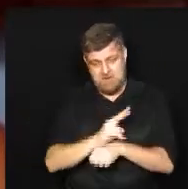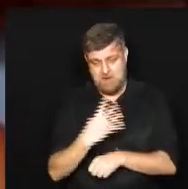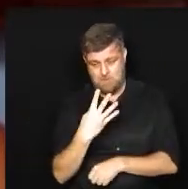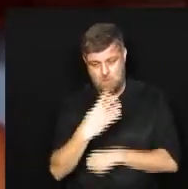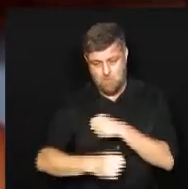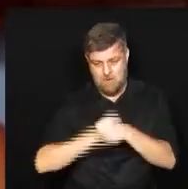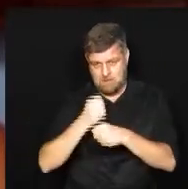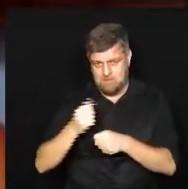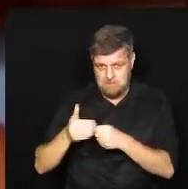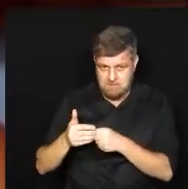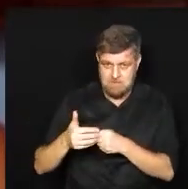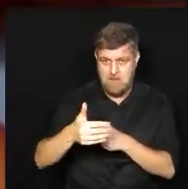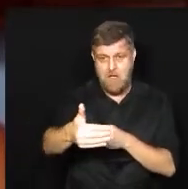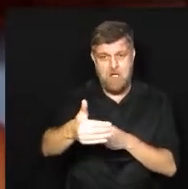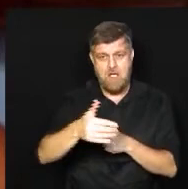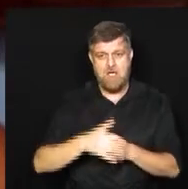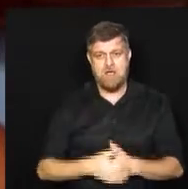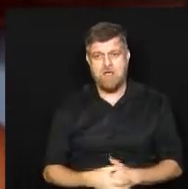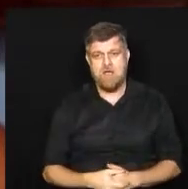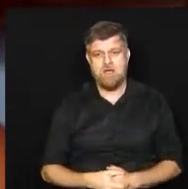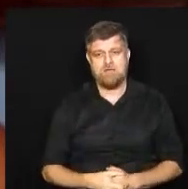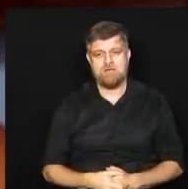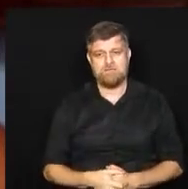Mulher, né?